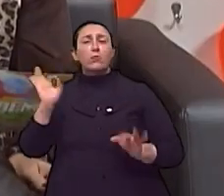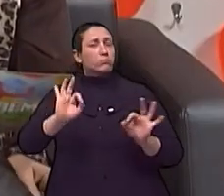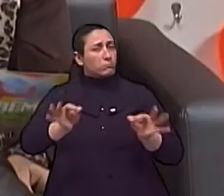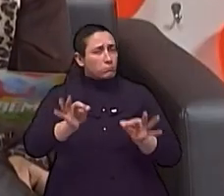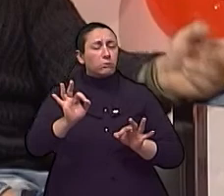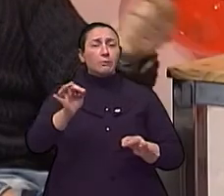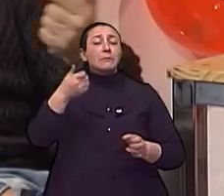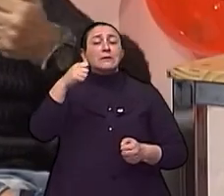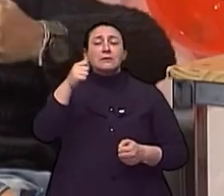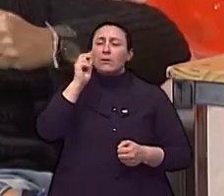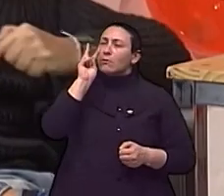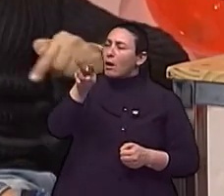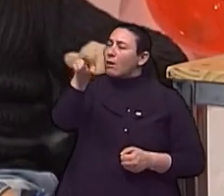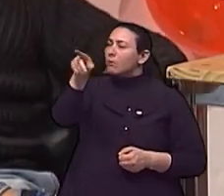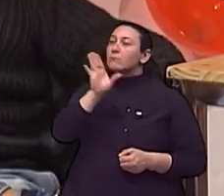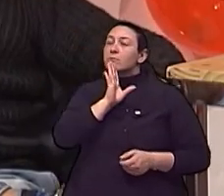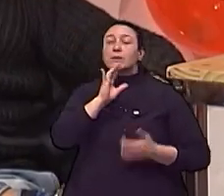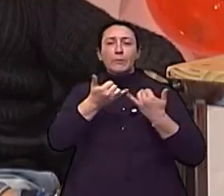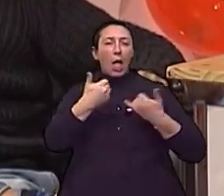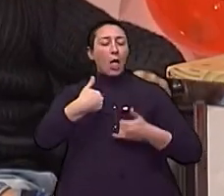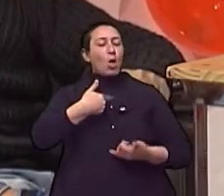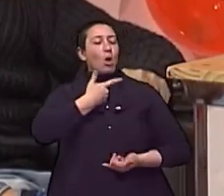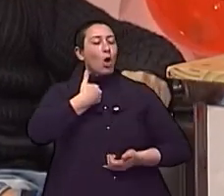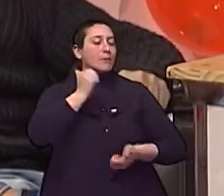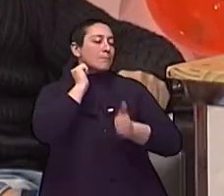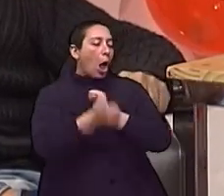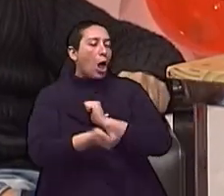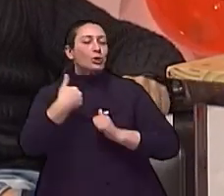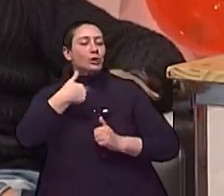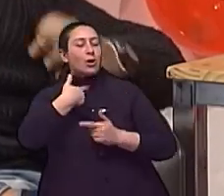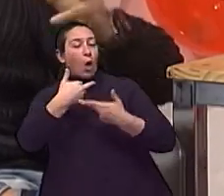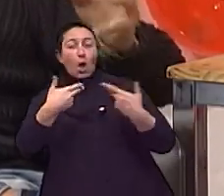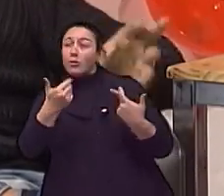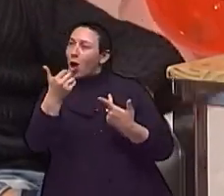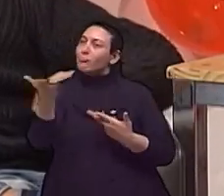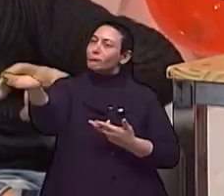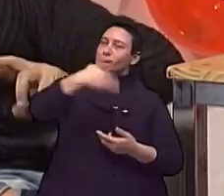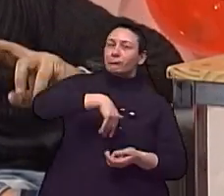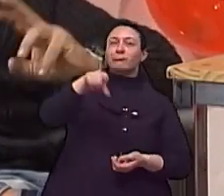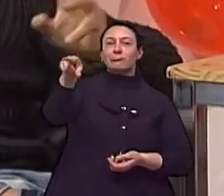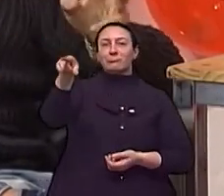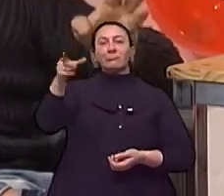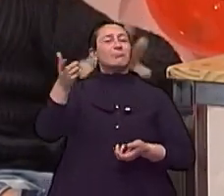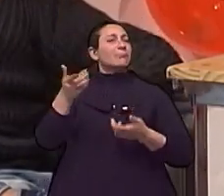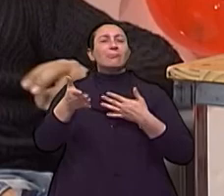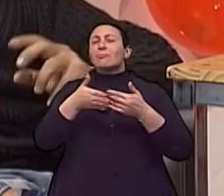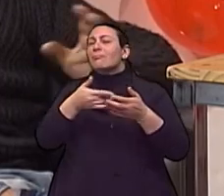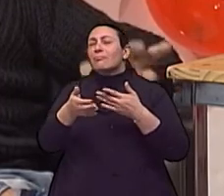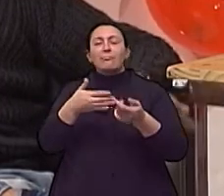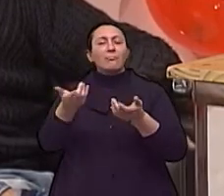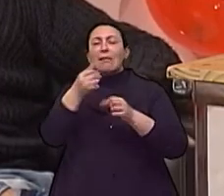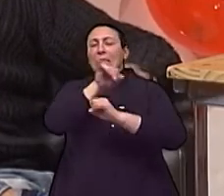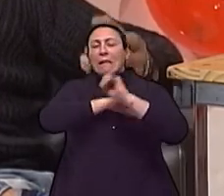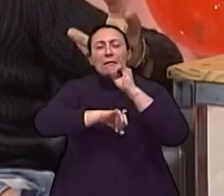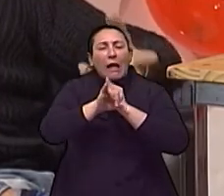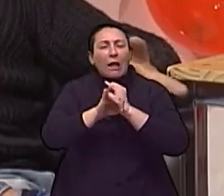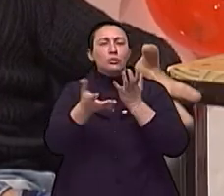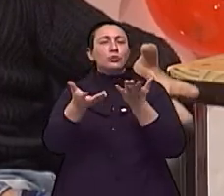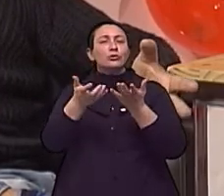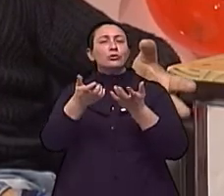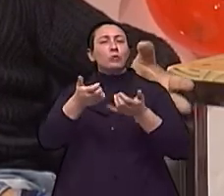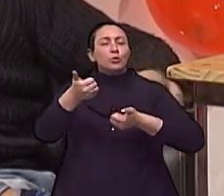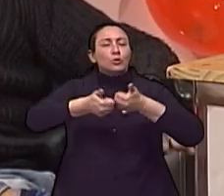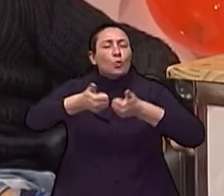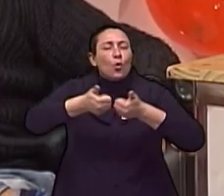aprender Robinson incluí-lo no seus hobbies né Tá seja ele ele tinha um joguinho na internet ou de qualquer coisa